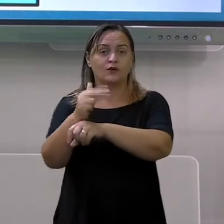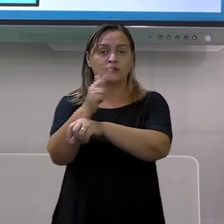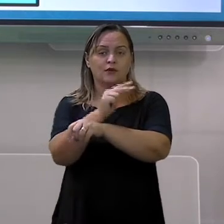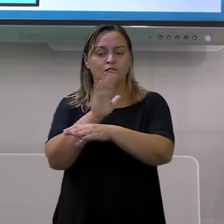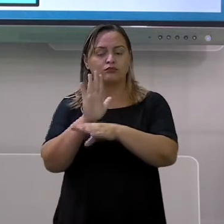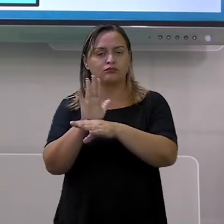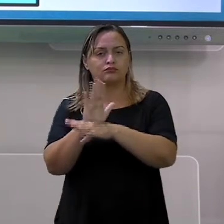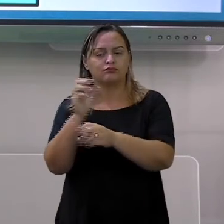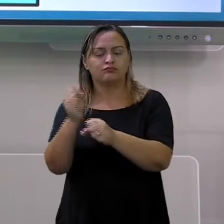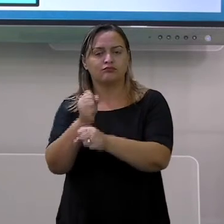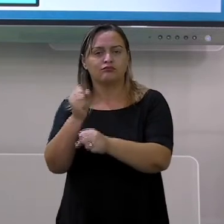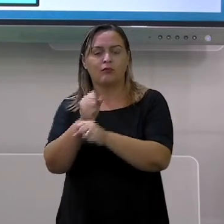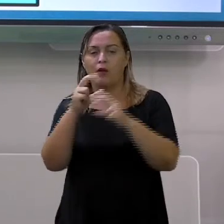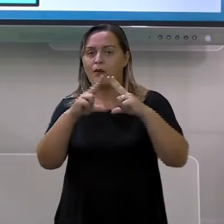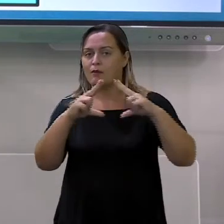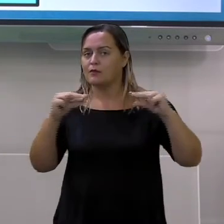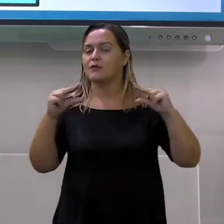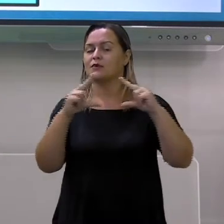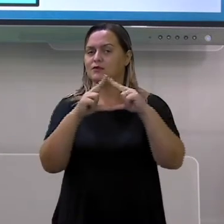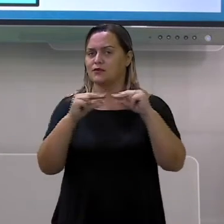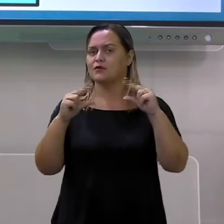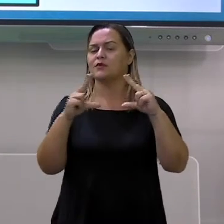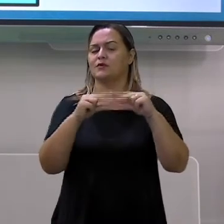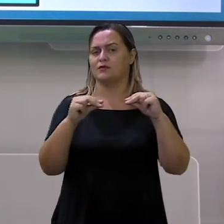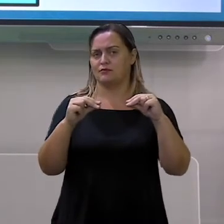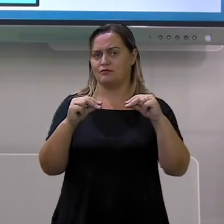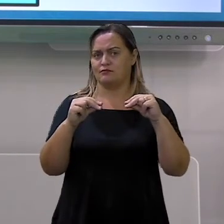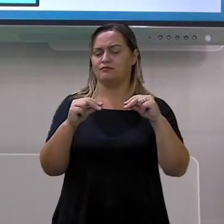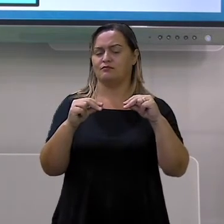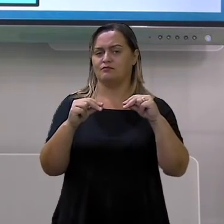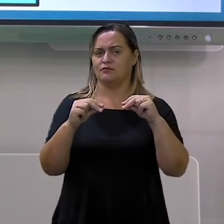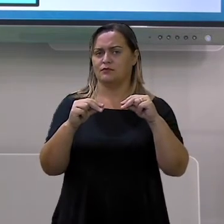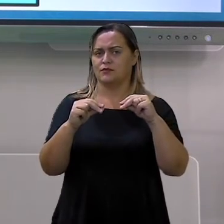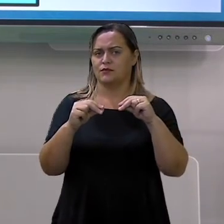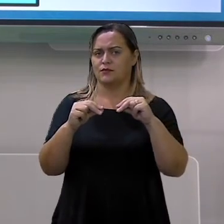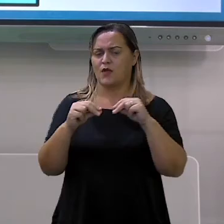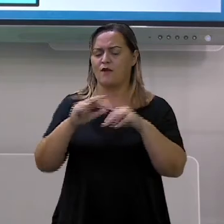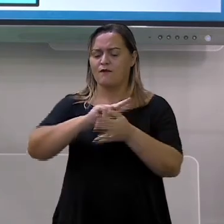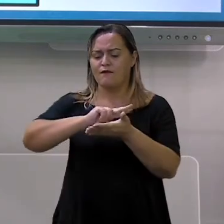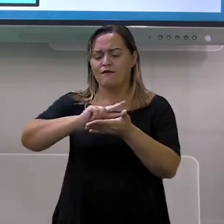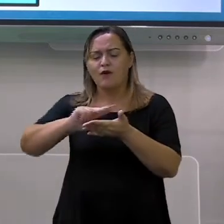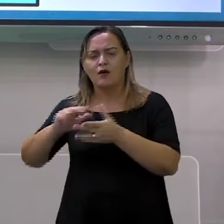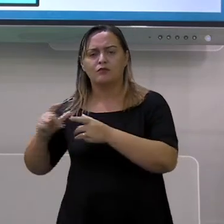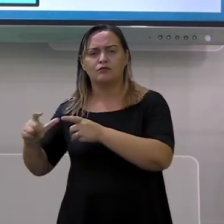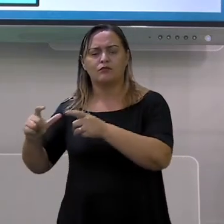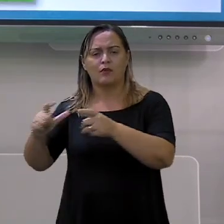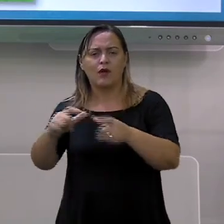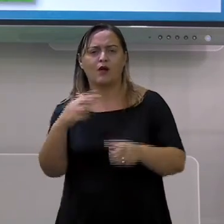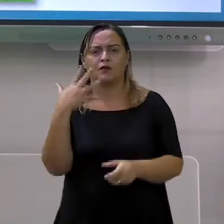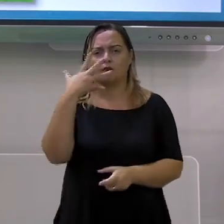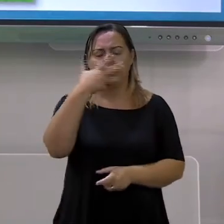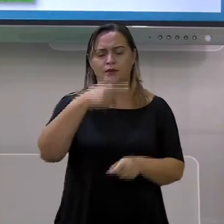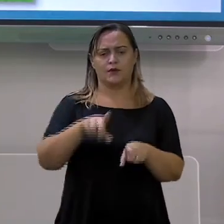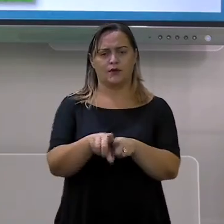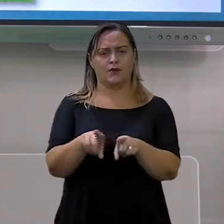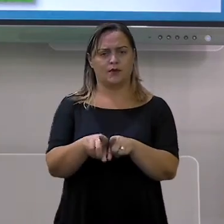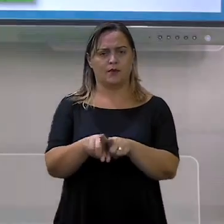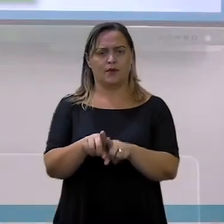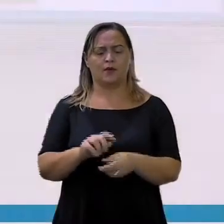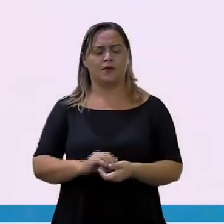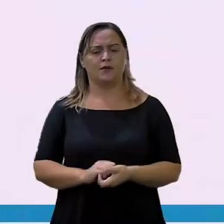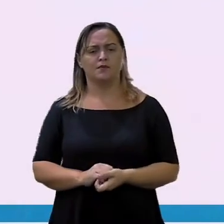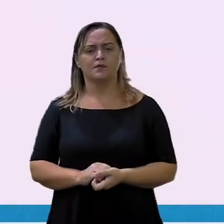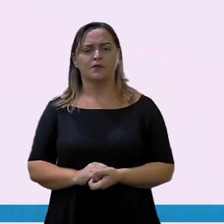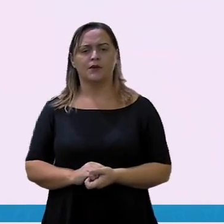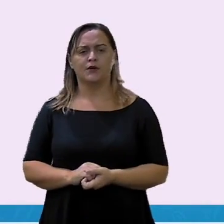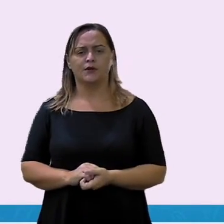responsabilidade de Oscar Niemeyer. Pode ver aqui que incluiu um projeto de construção de Brasília.